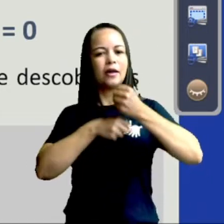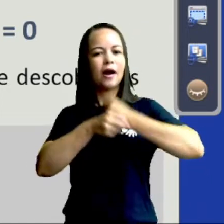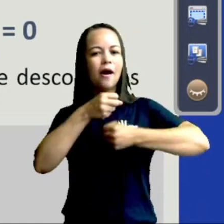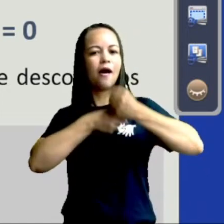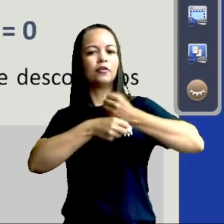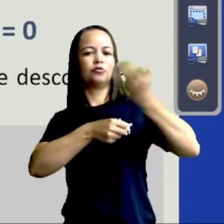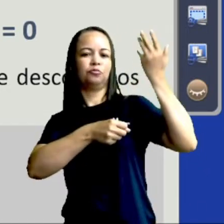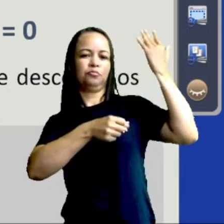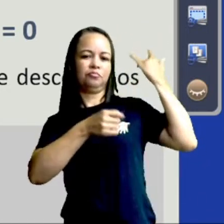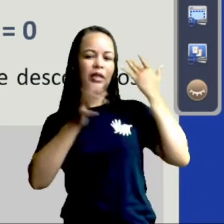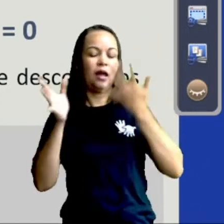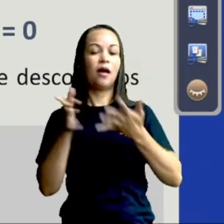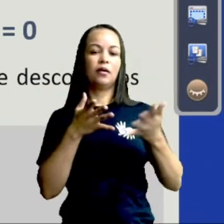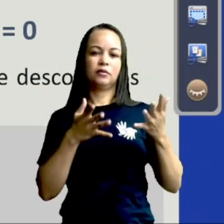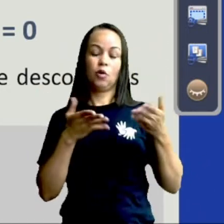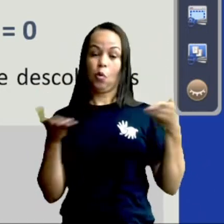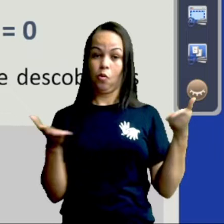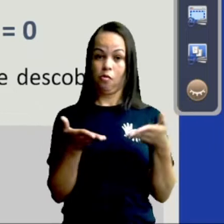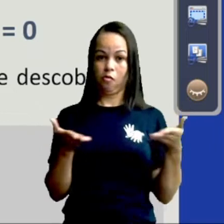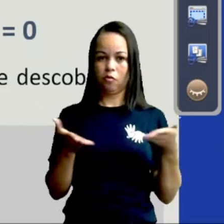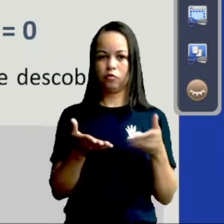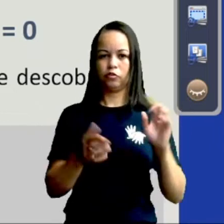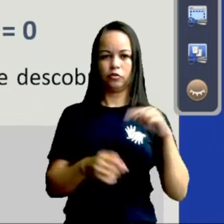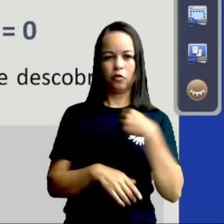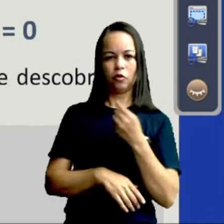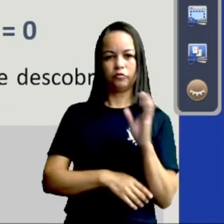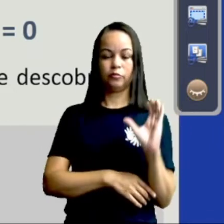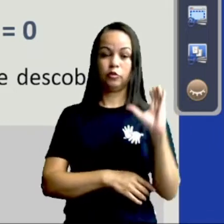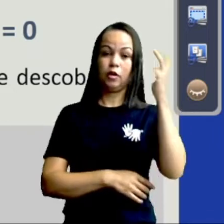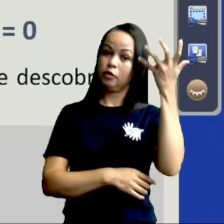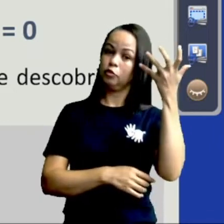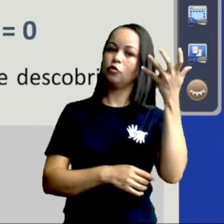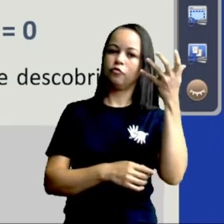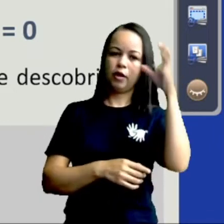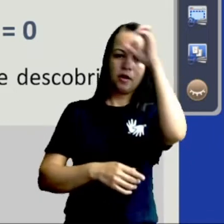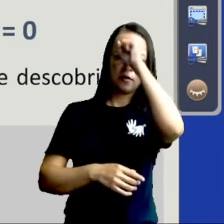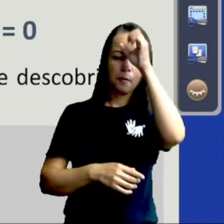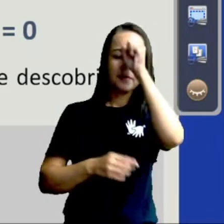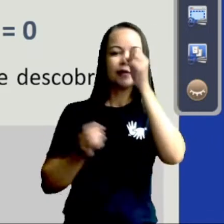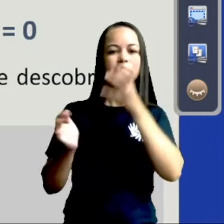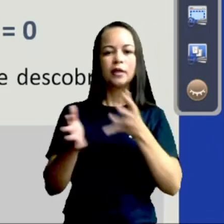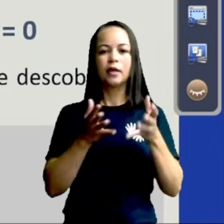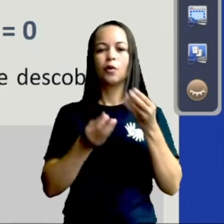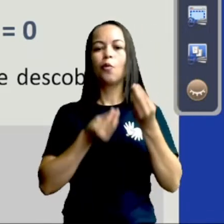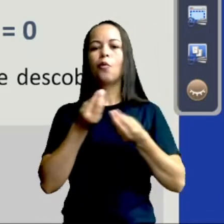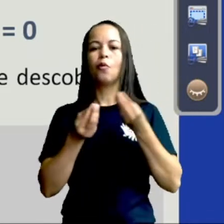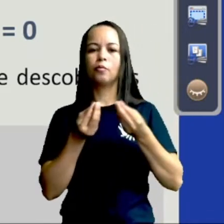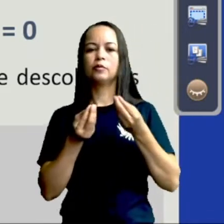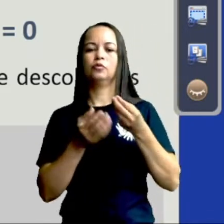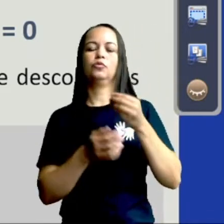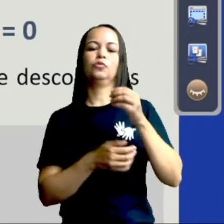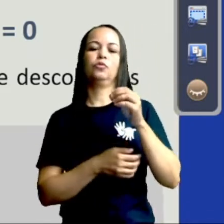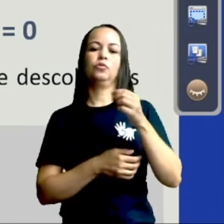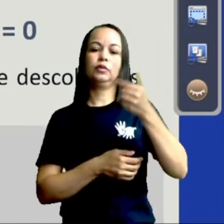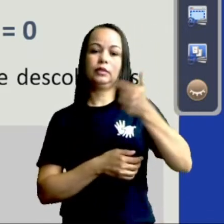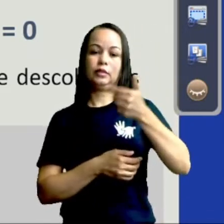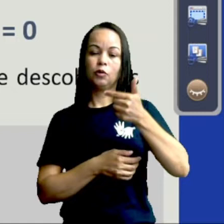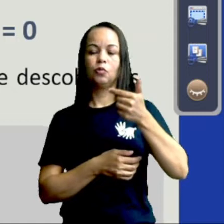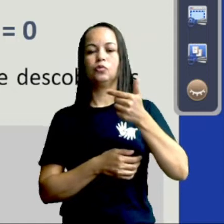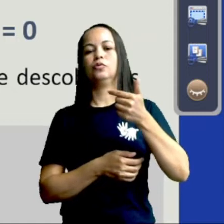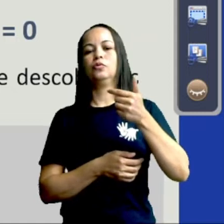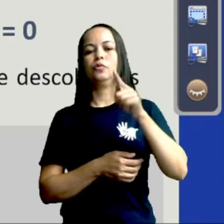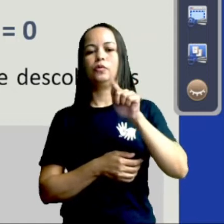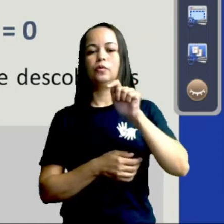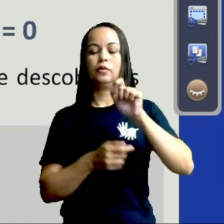né? Hoje a gente vai estar aprendendo a resolver equações do segundo grau. Vamos conhecer os métodos de resolução de equação do